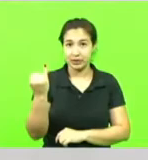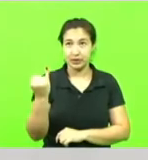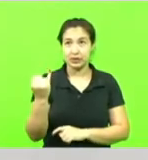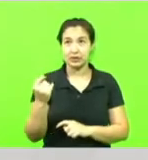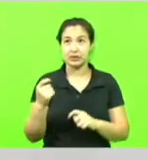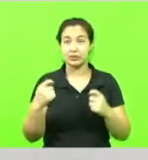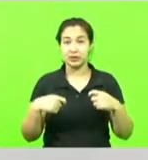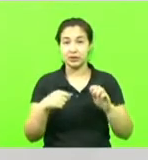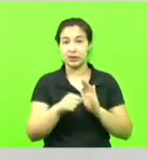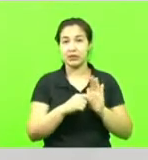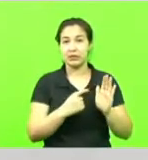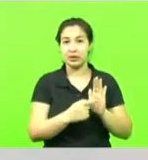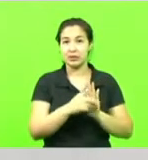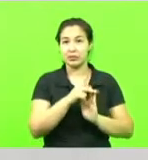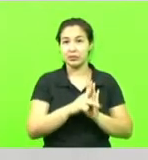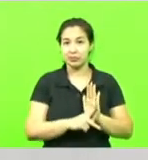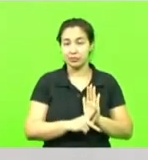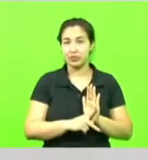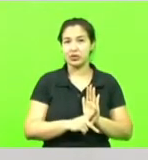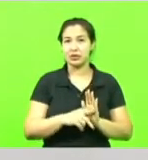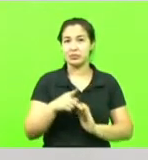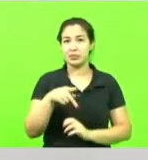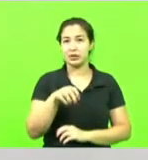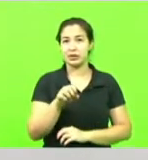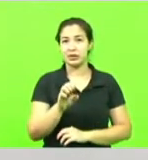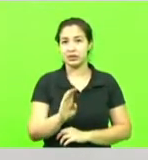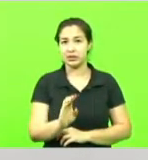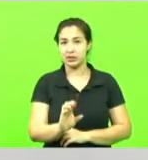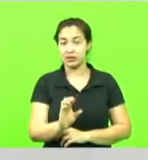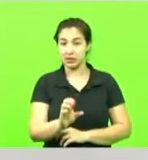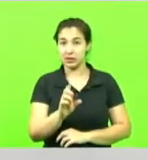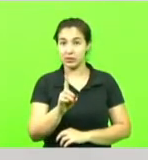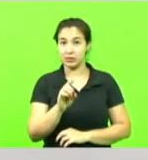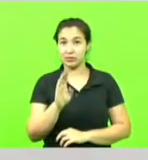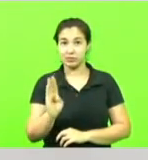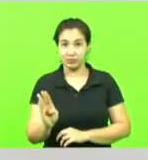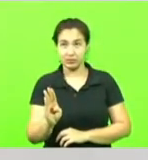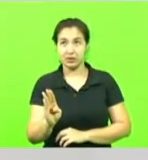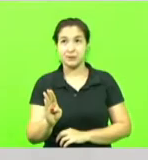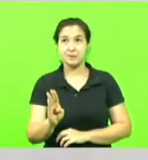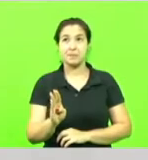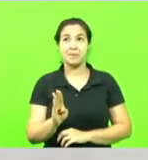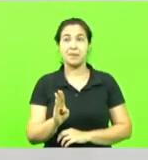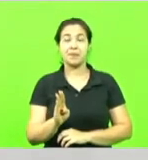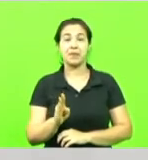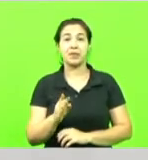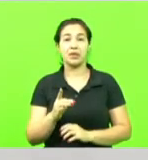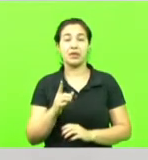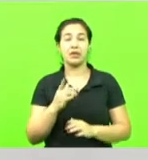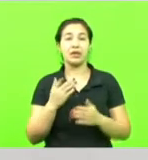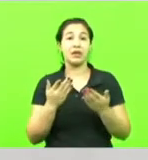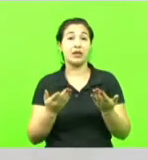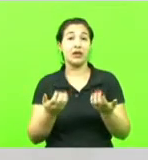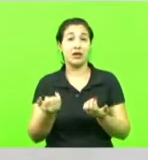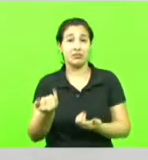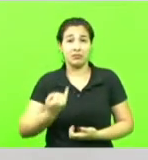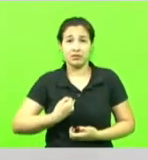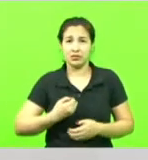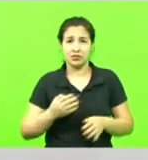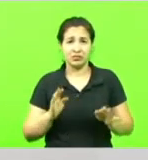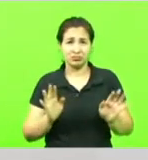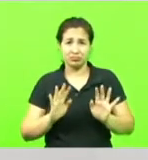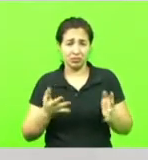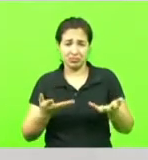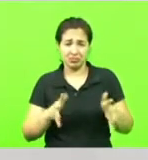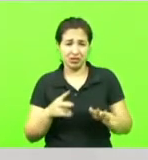vetar uns projetos do PCdoB da legislatura anterior, e ele disse para mim que não ia fazer esse tipo de